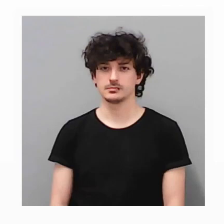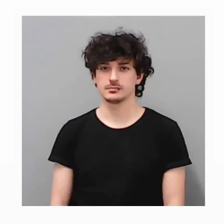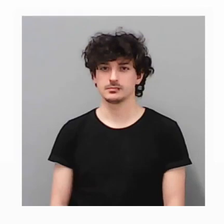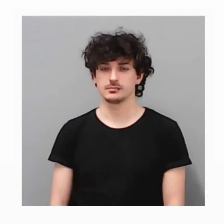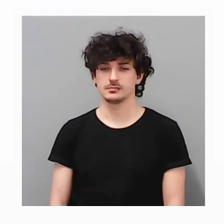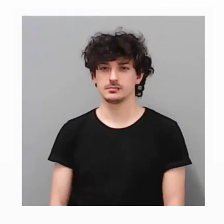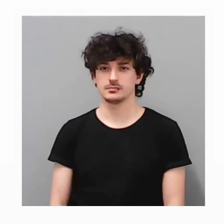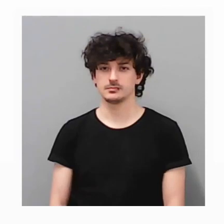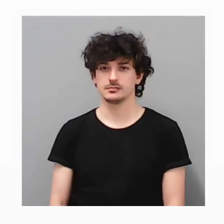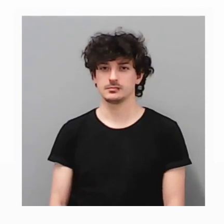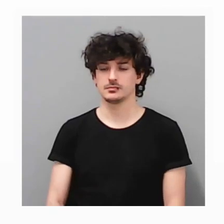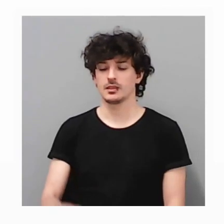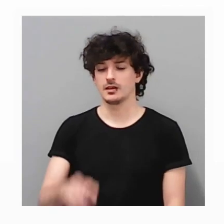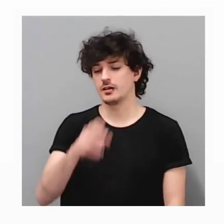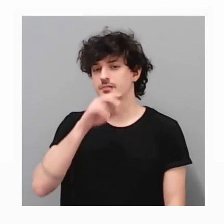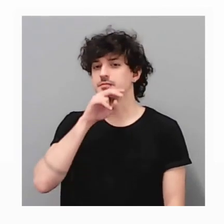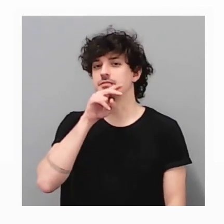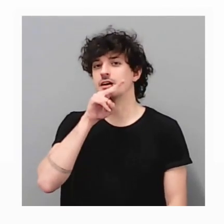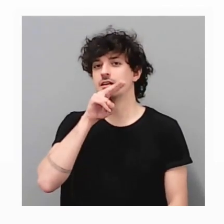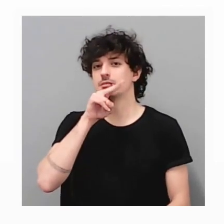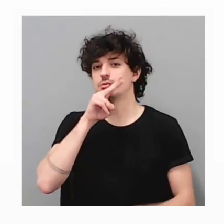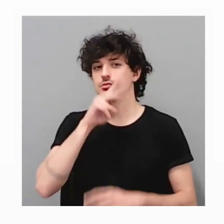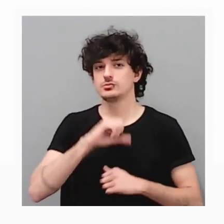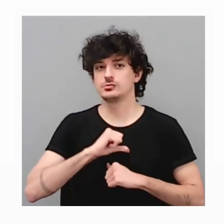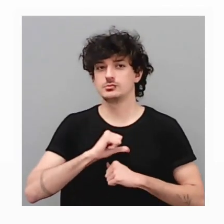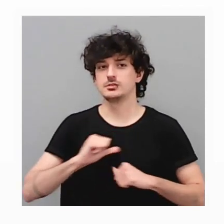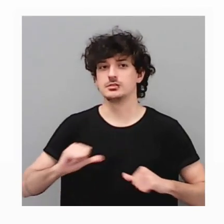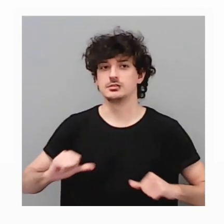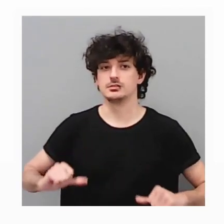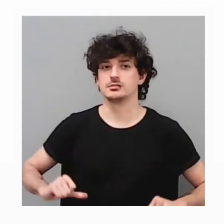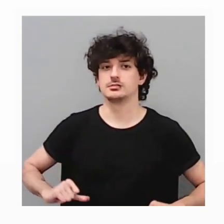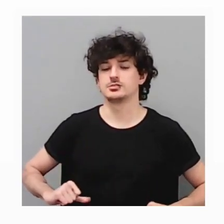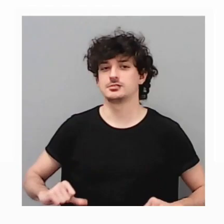nas unidades de multideficiência ou de autismo.